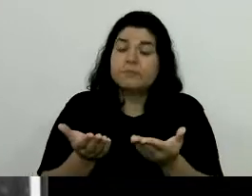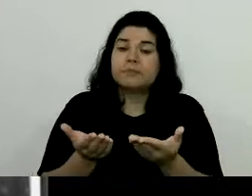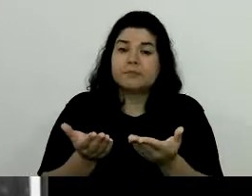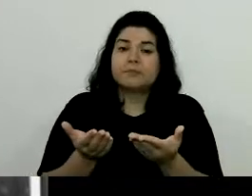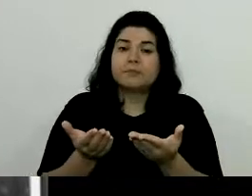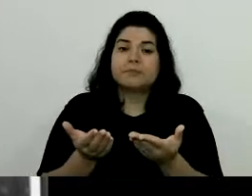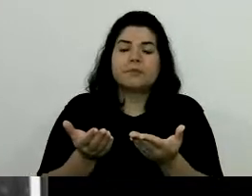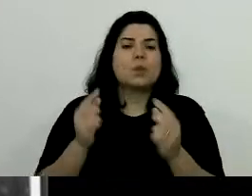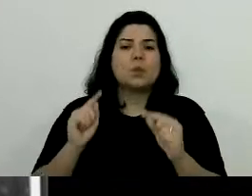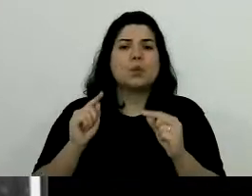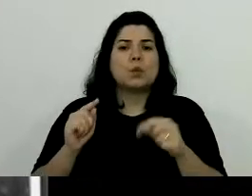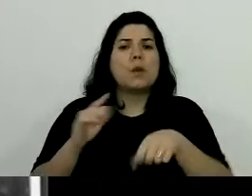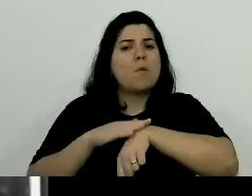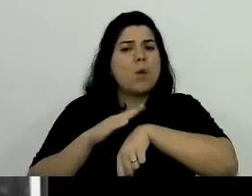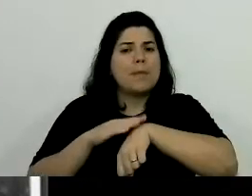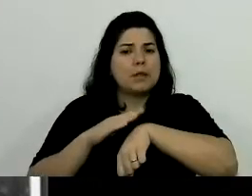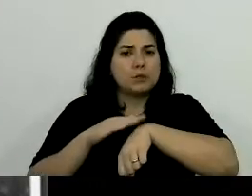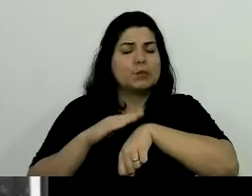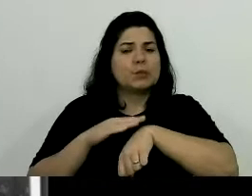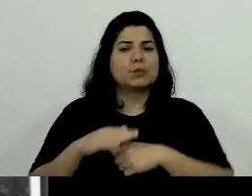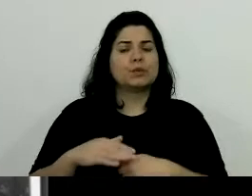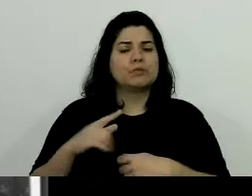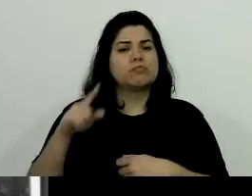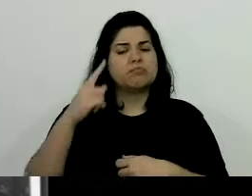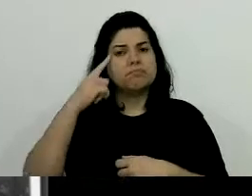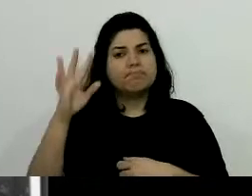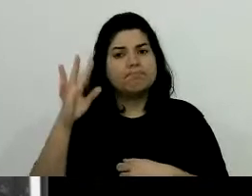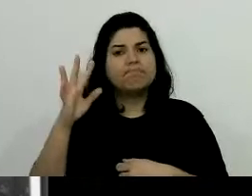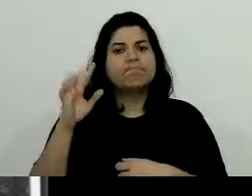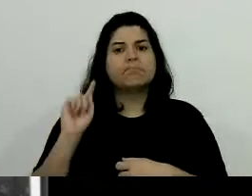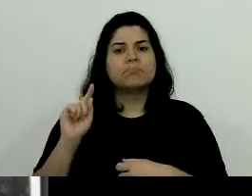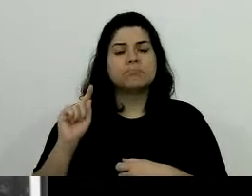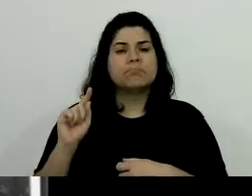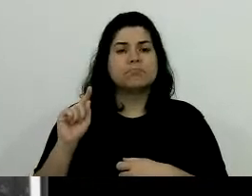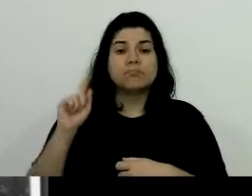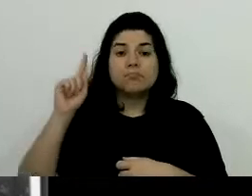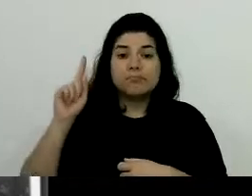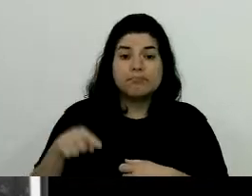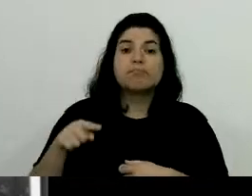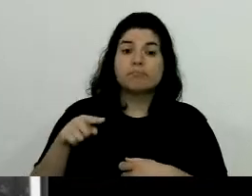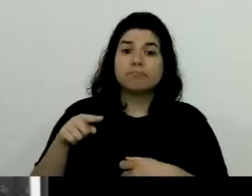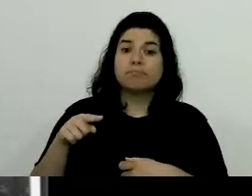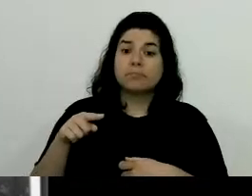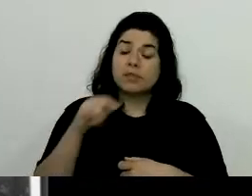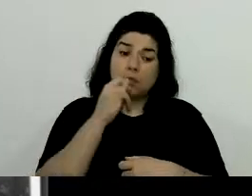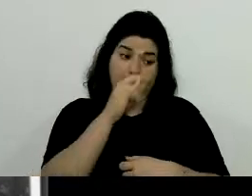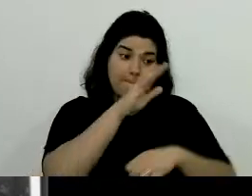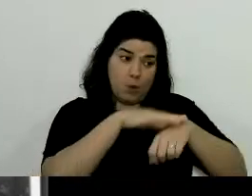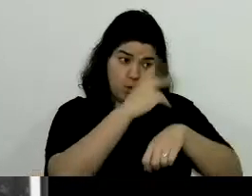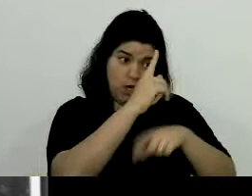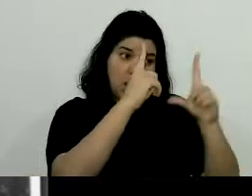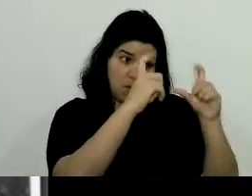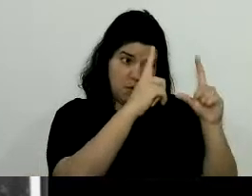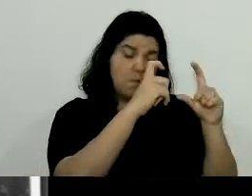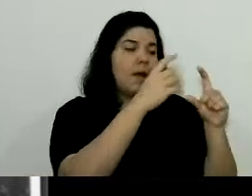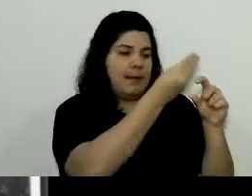é o momento em que a gente encara um princípio básico da arquivologia, que é a proveniência, né? Então, sai do produtor, vem para a